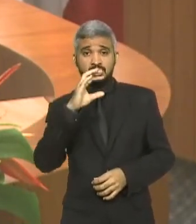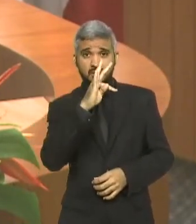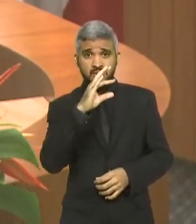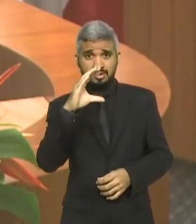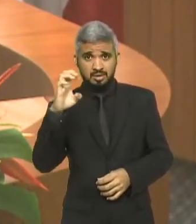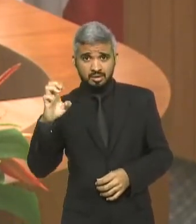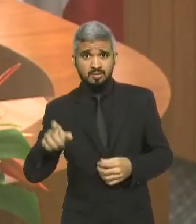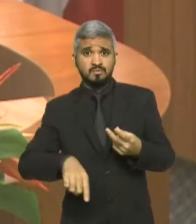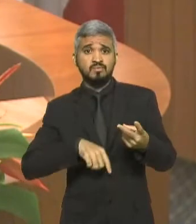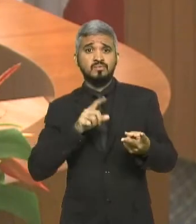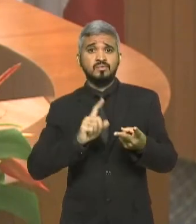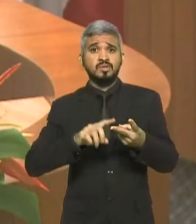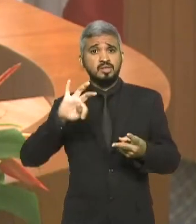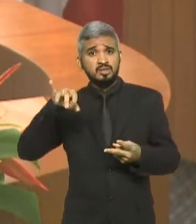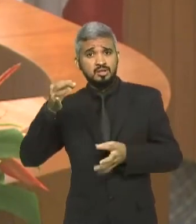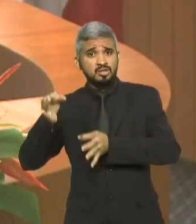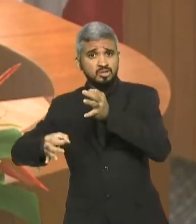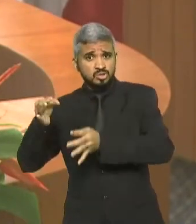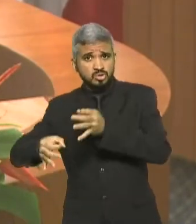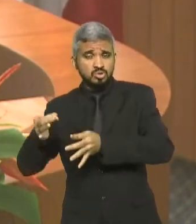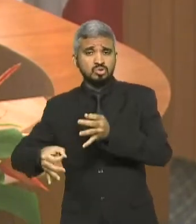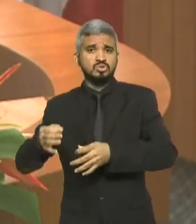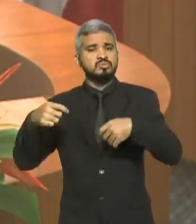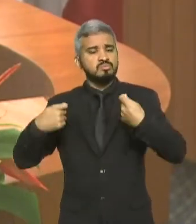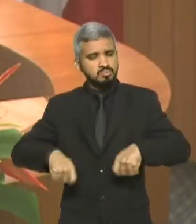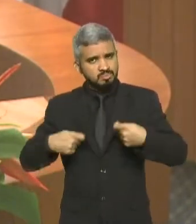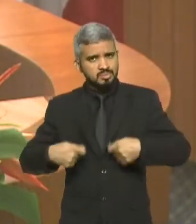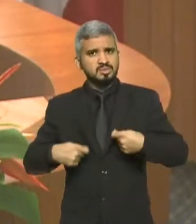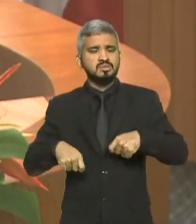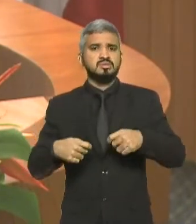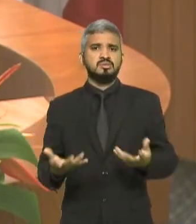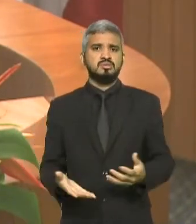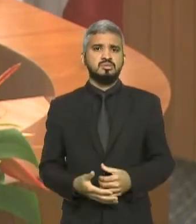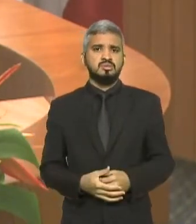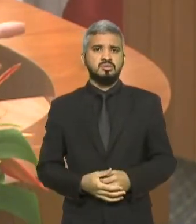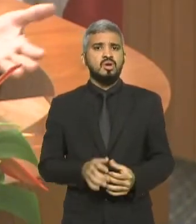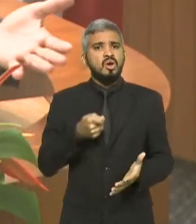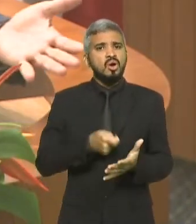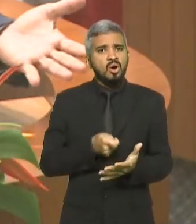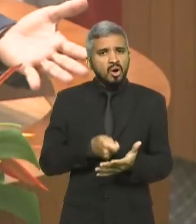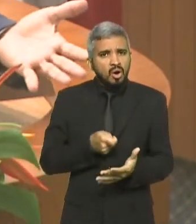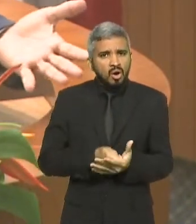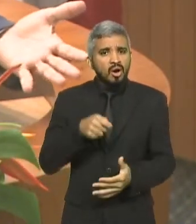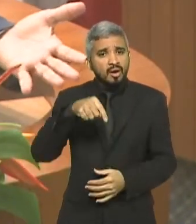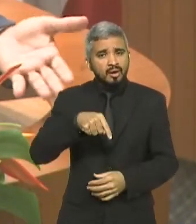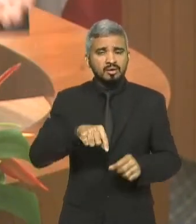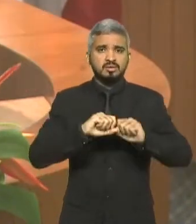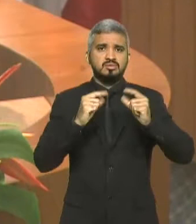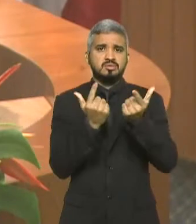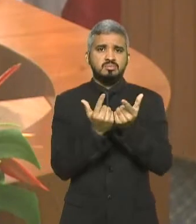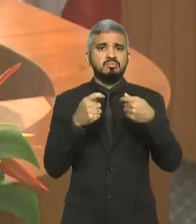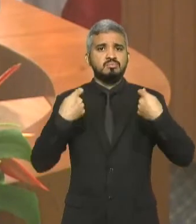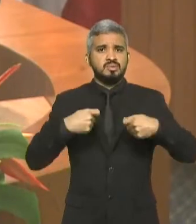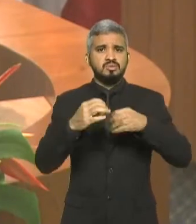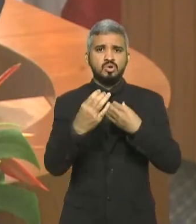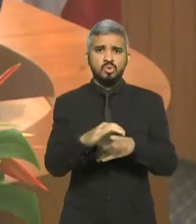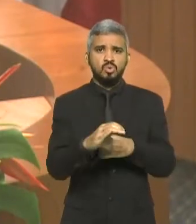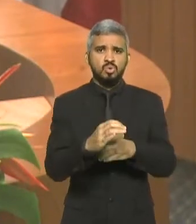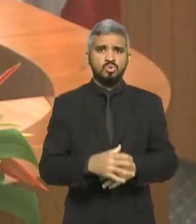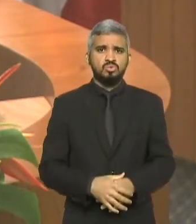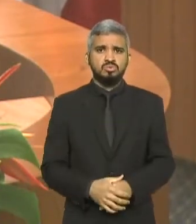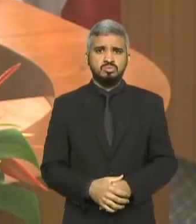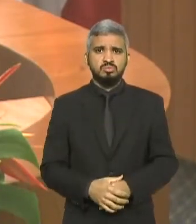nós lutamos, nós cobramos também o concurso da Assembleia Legislativa do Estado do Maranhão. Fazemos parte do